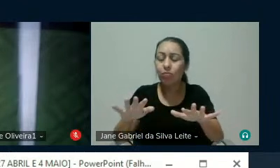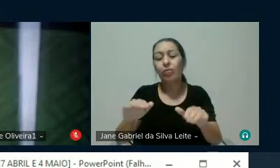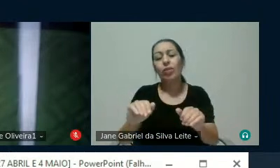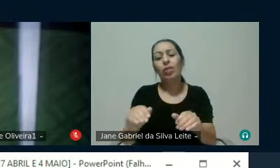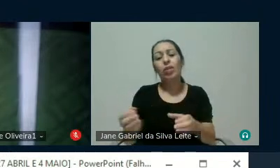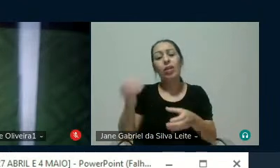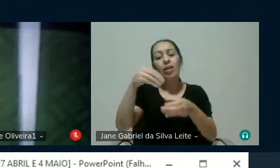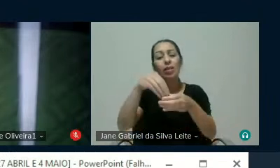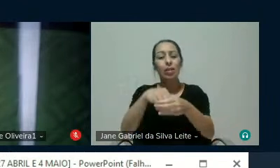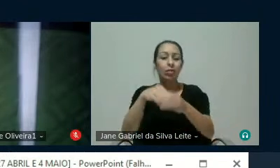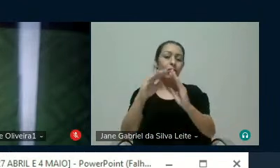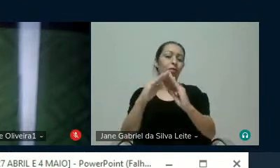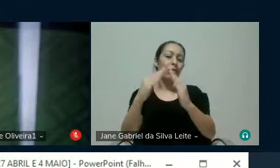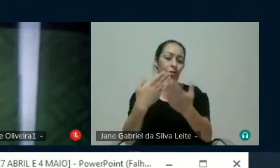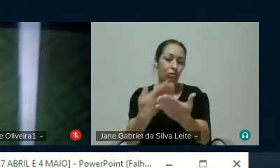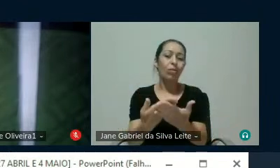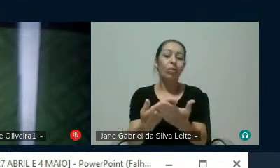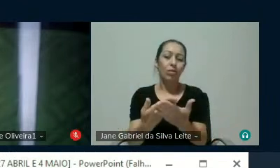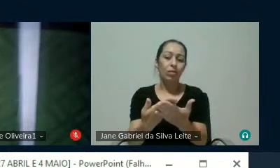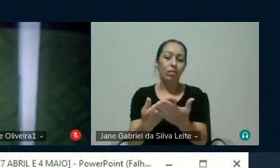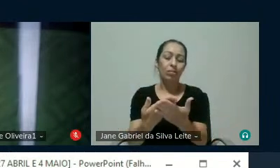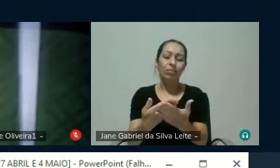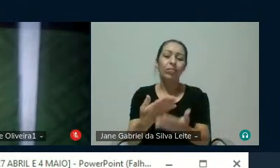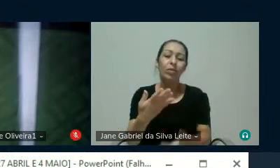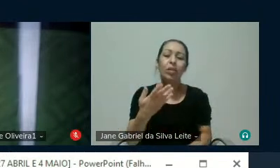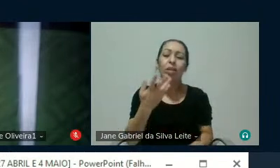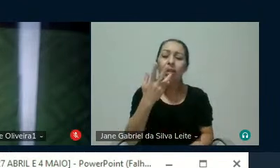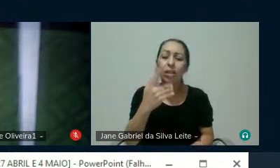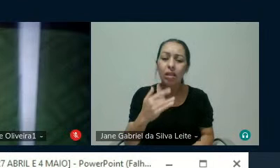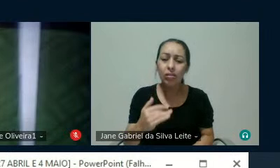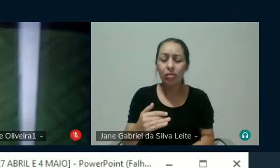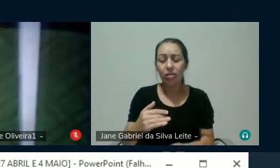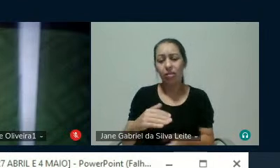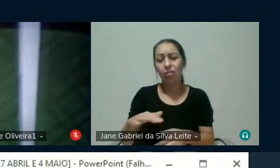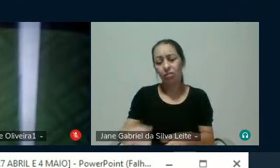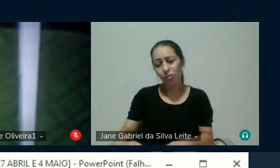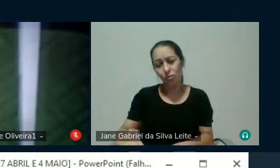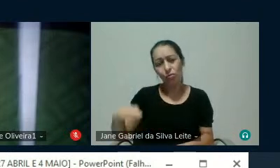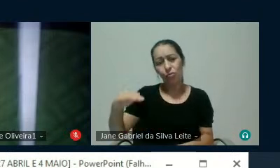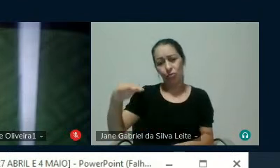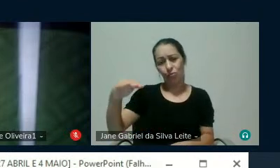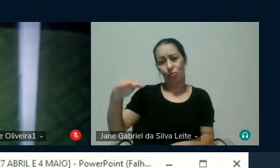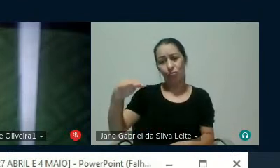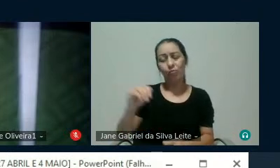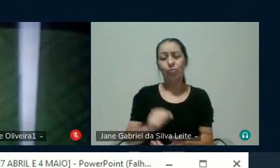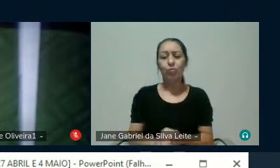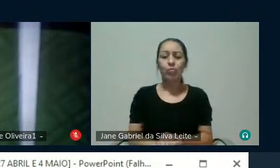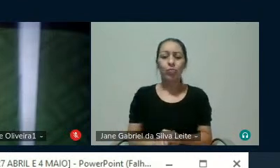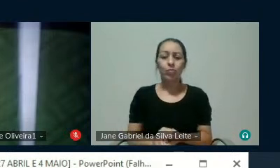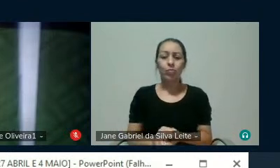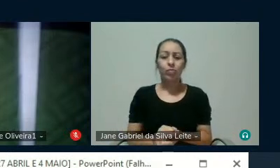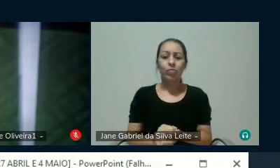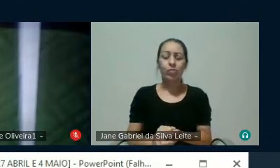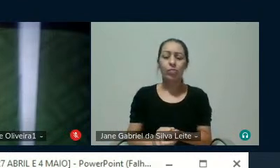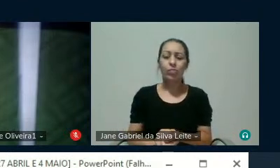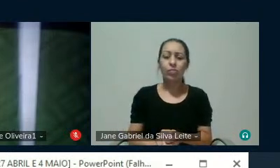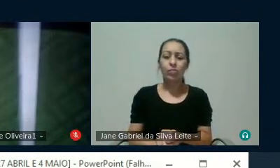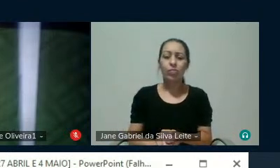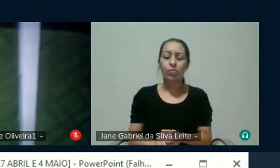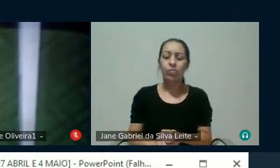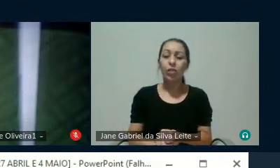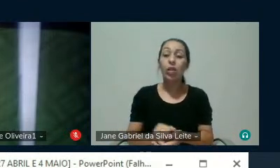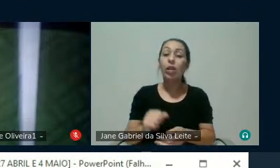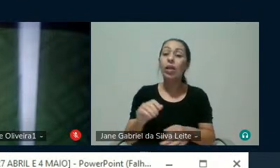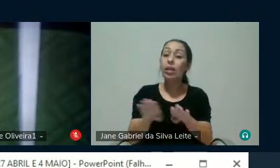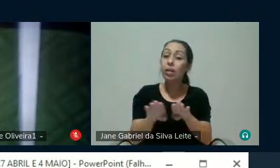principalmente dentro das escolas na área da educação infantil ou ensino fundamental, principalmente ali, né? E nos cursos